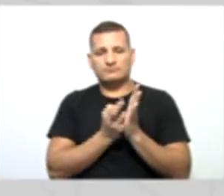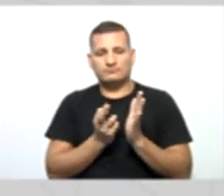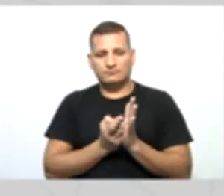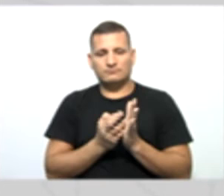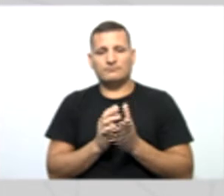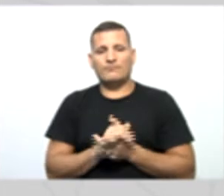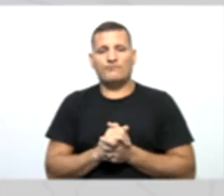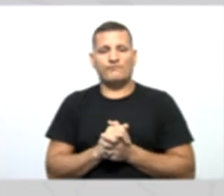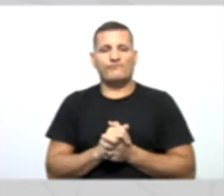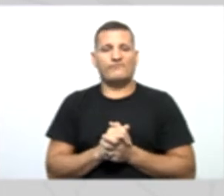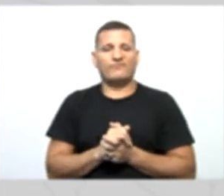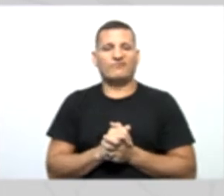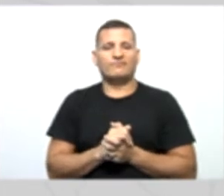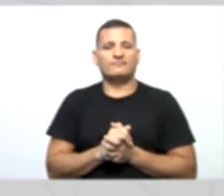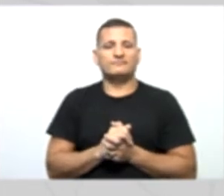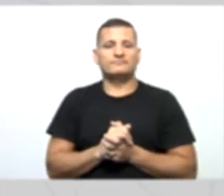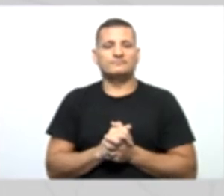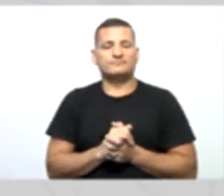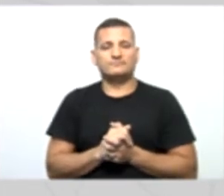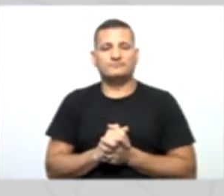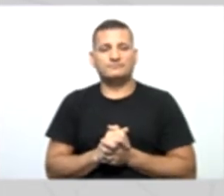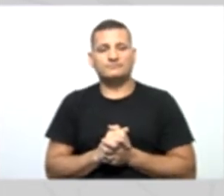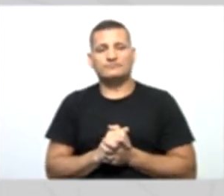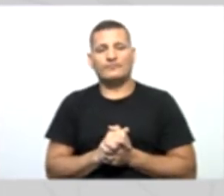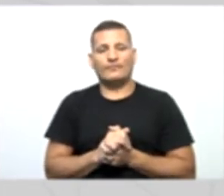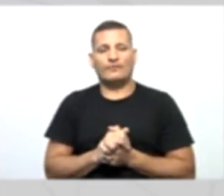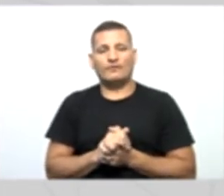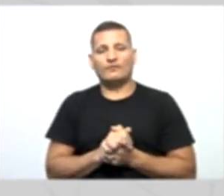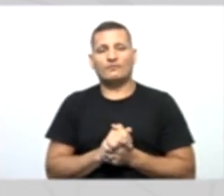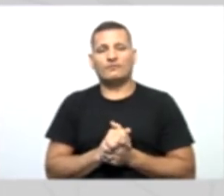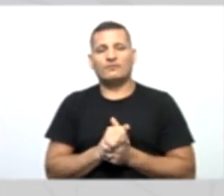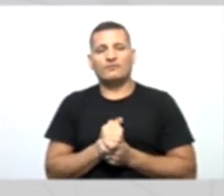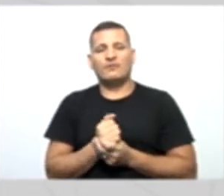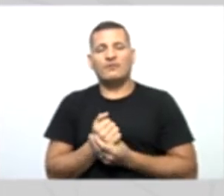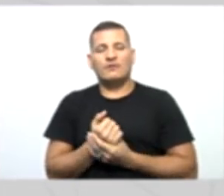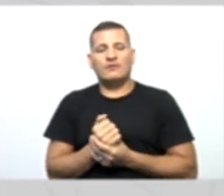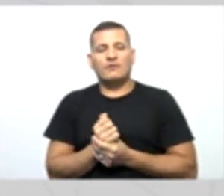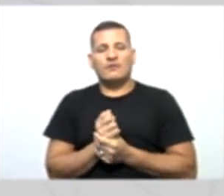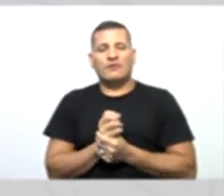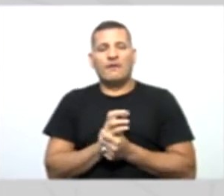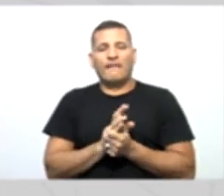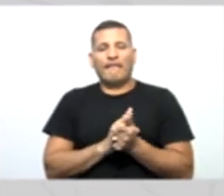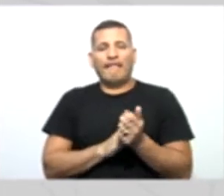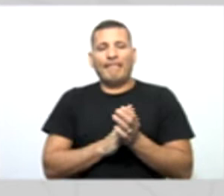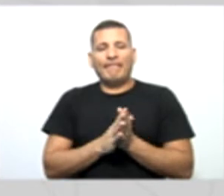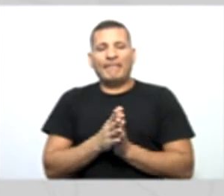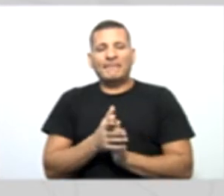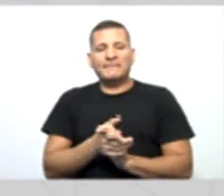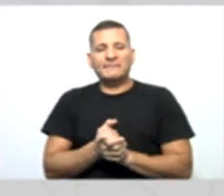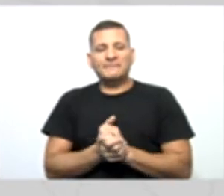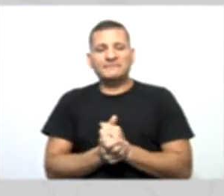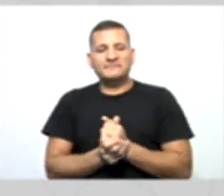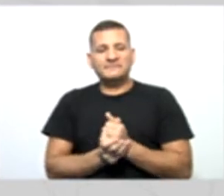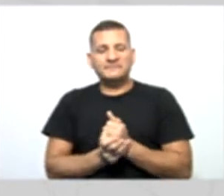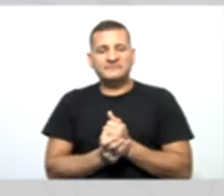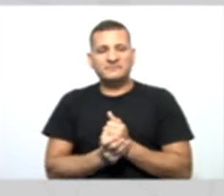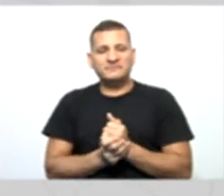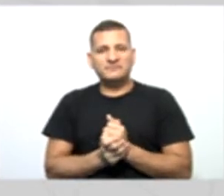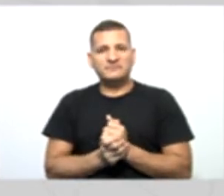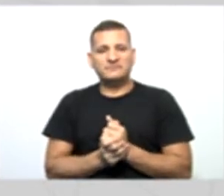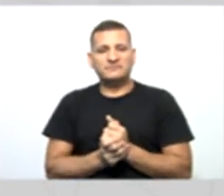as 4 regiões aí que a gente propôs para eles estarem fazendo a atividade. Só que por questão